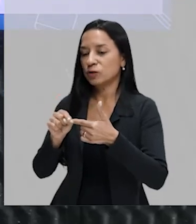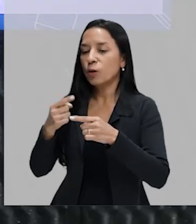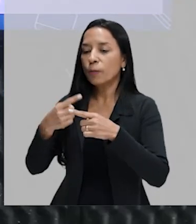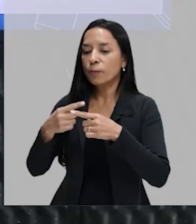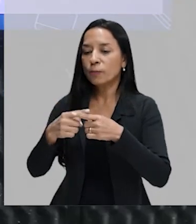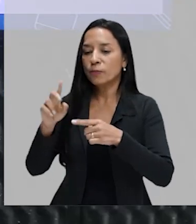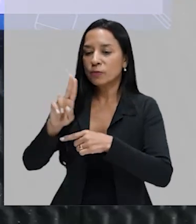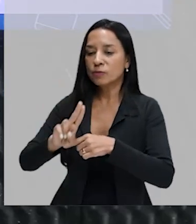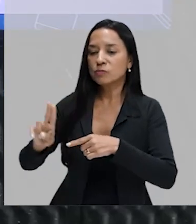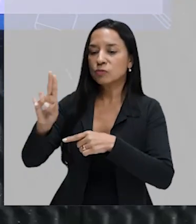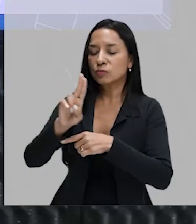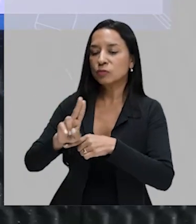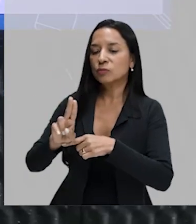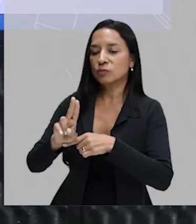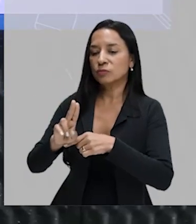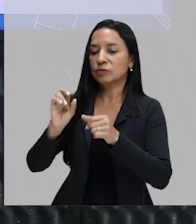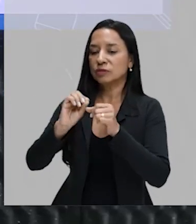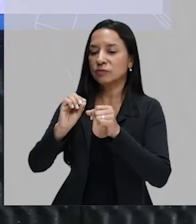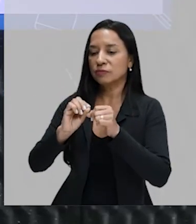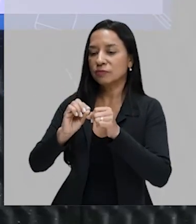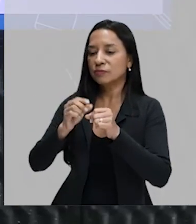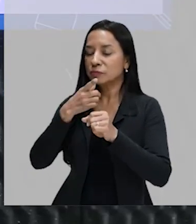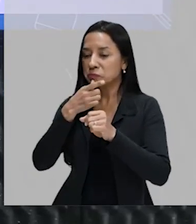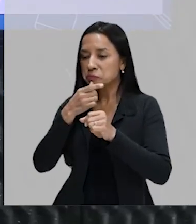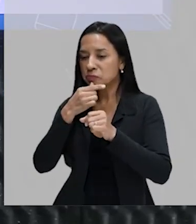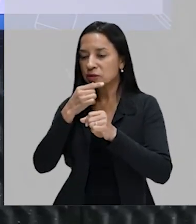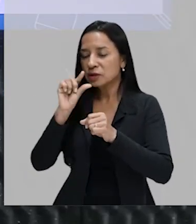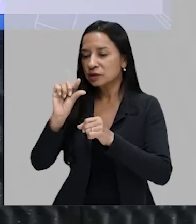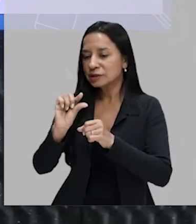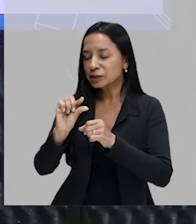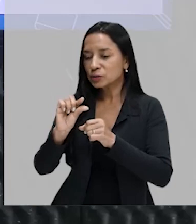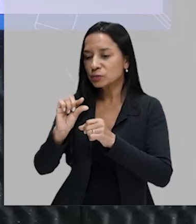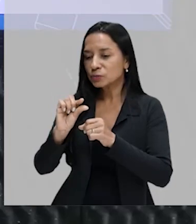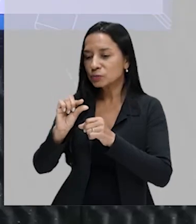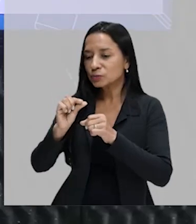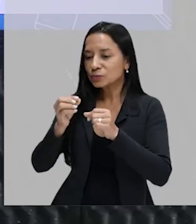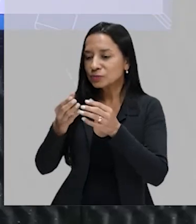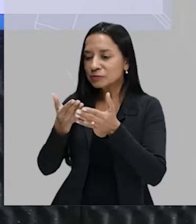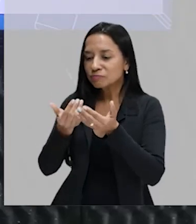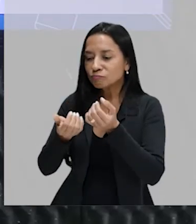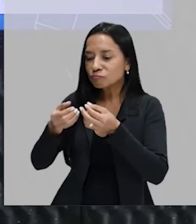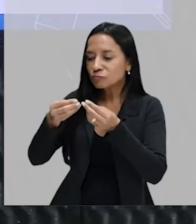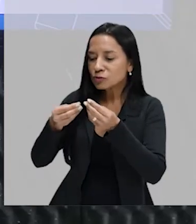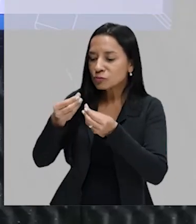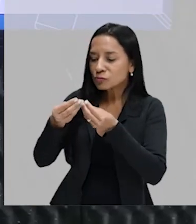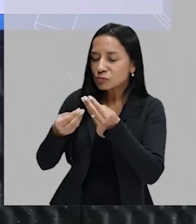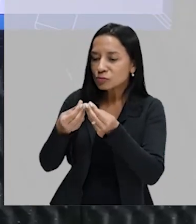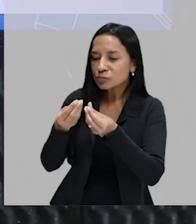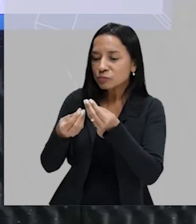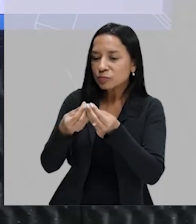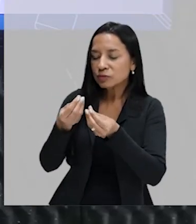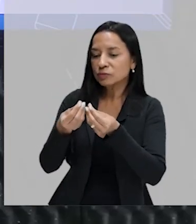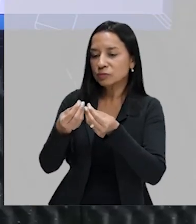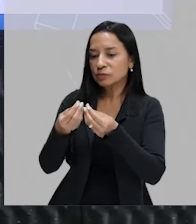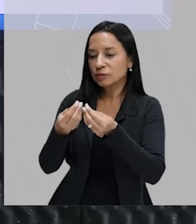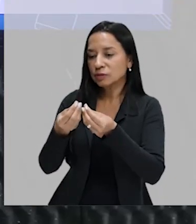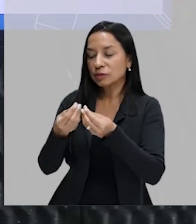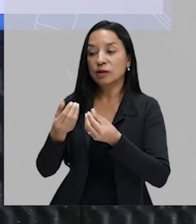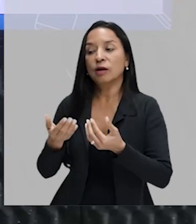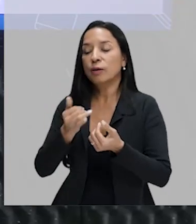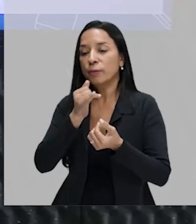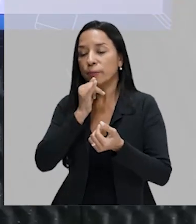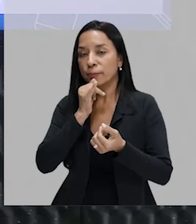ela vai servir? Ela produz um líquido que alimenta os espermatozoides. Vamos lembrar que quando o